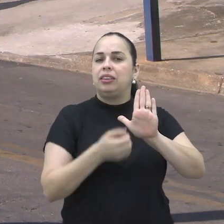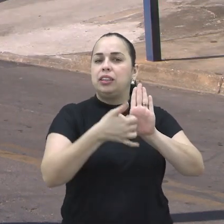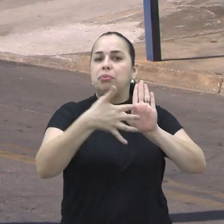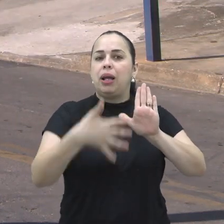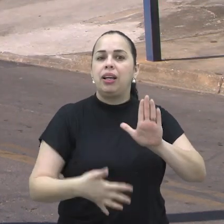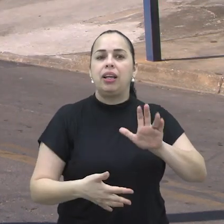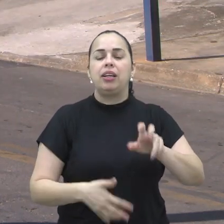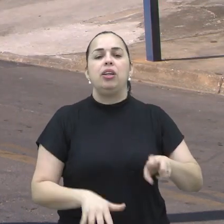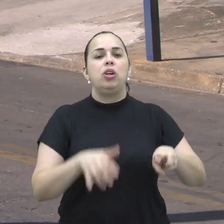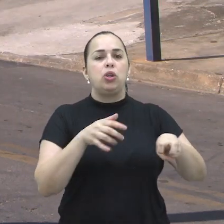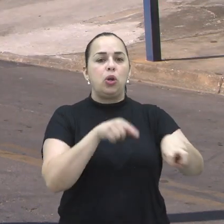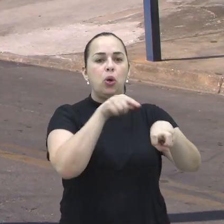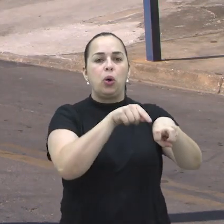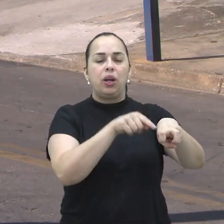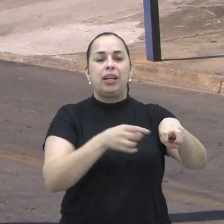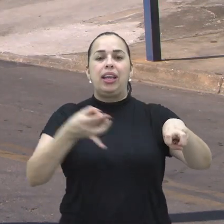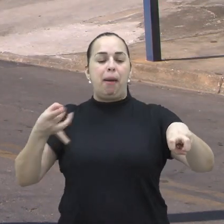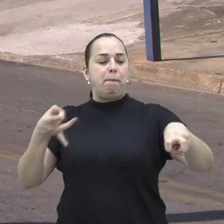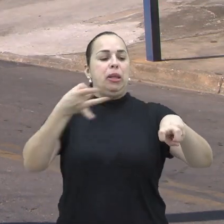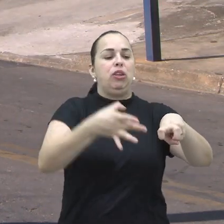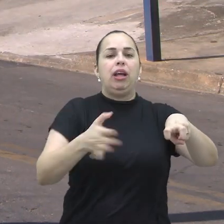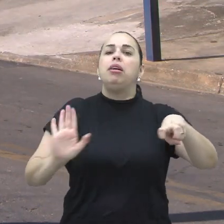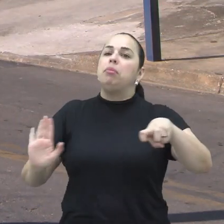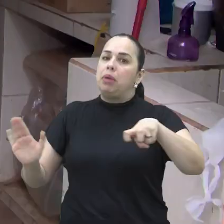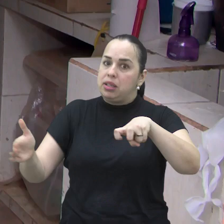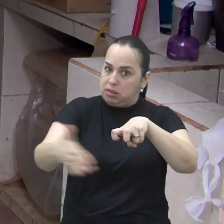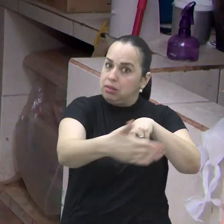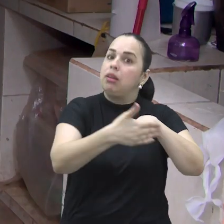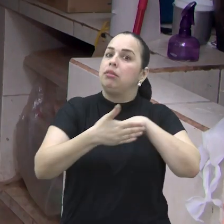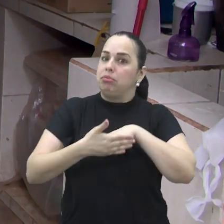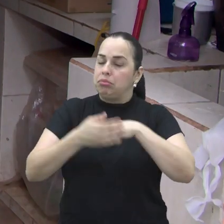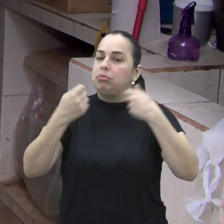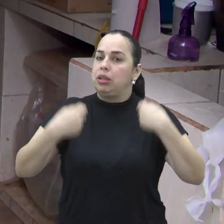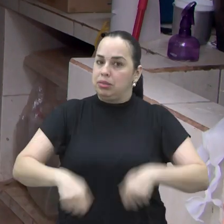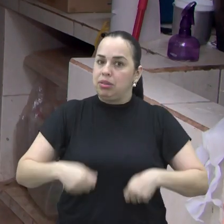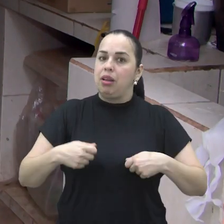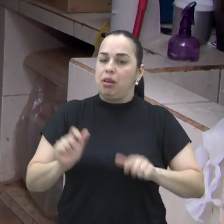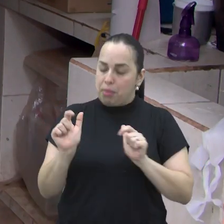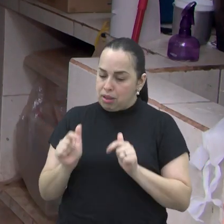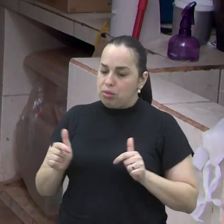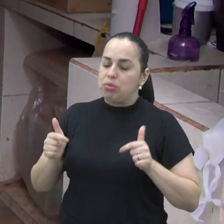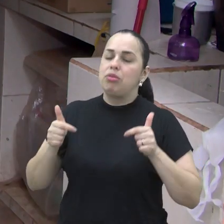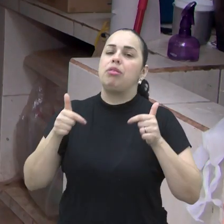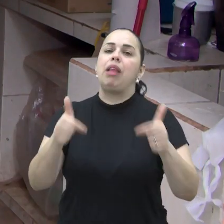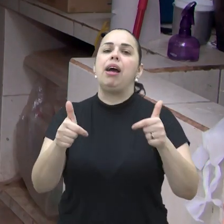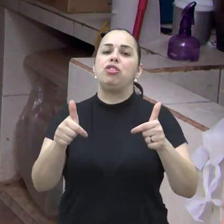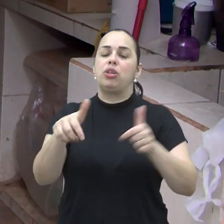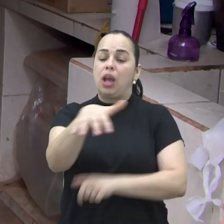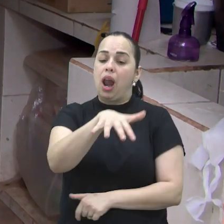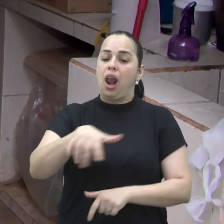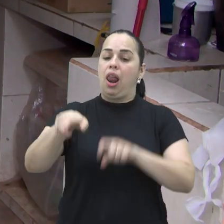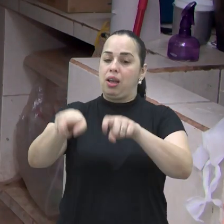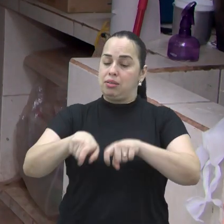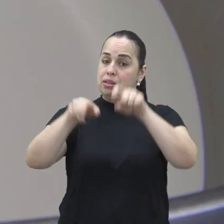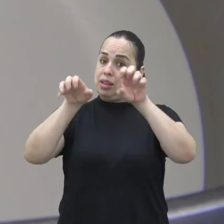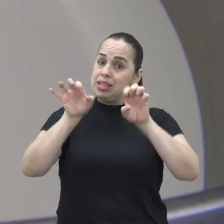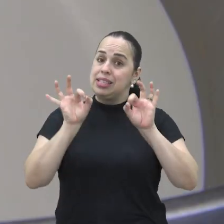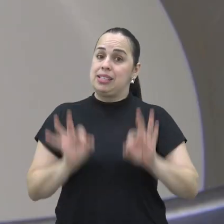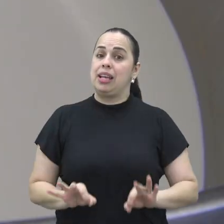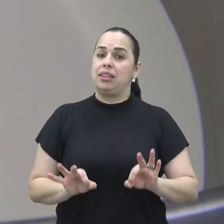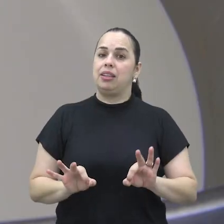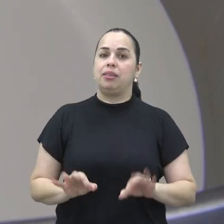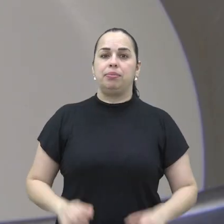de animais de grande porte abandonados nas ruas. Iniciativas que promovem uma agropecuária mais ética